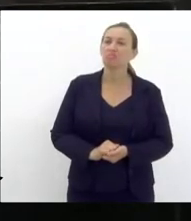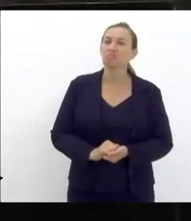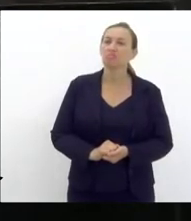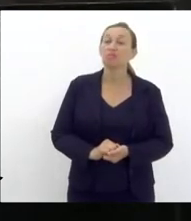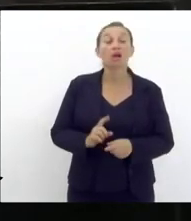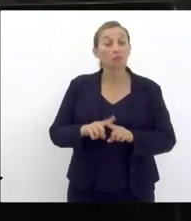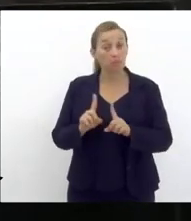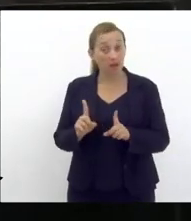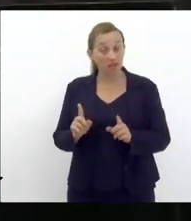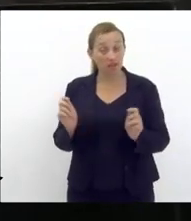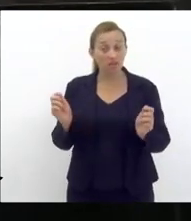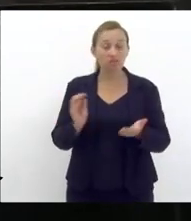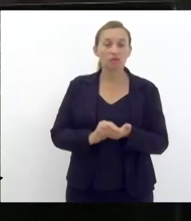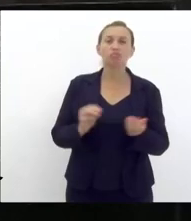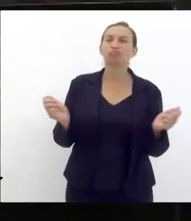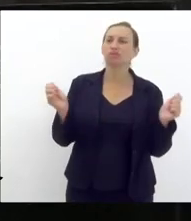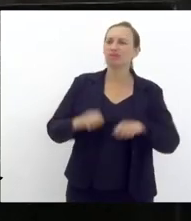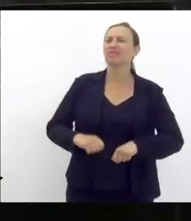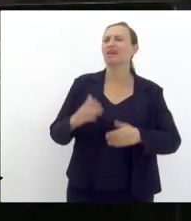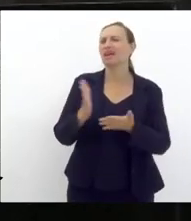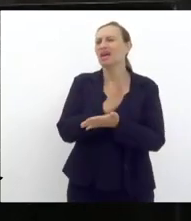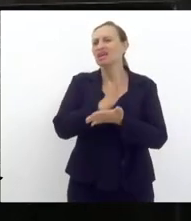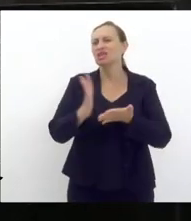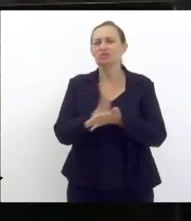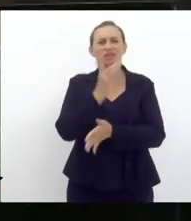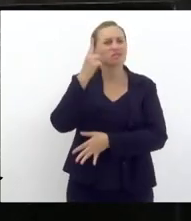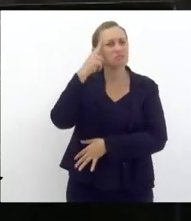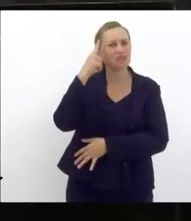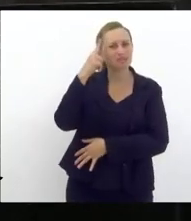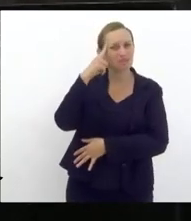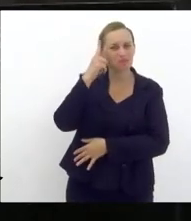mas falta a capacidade às vezes intelectual